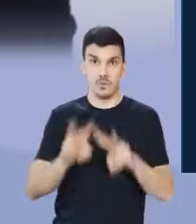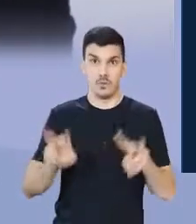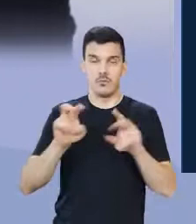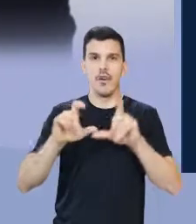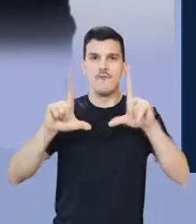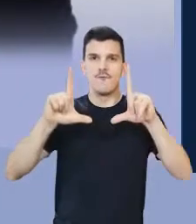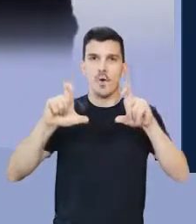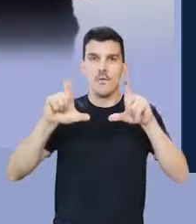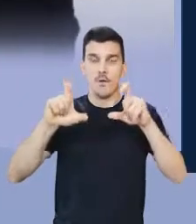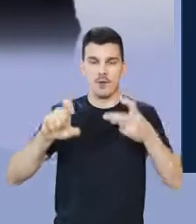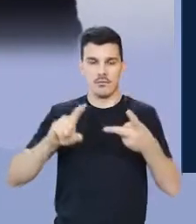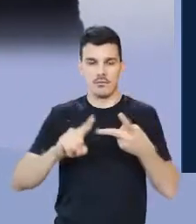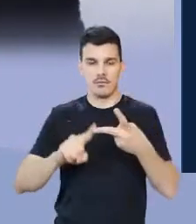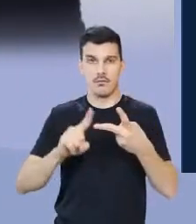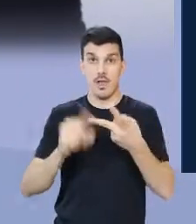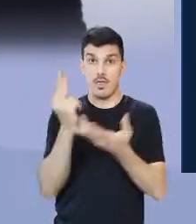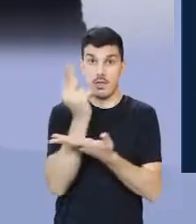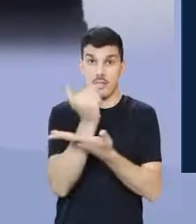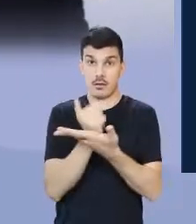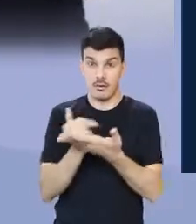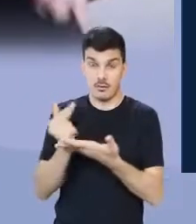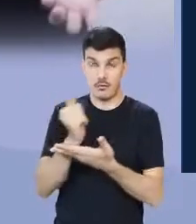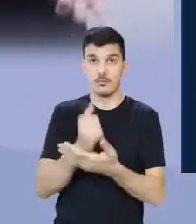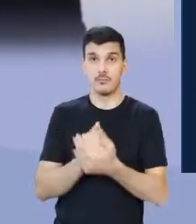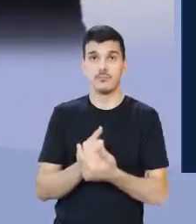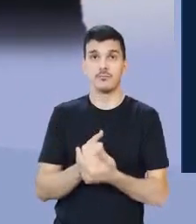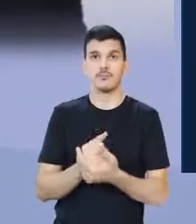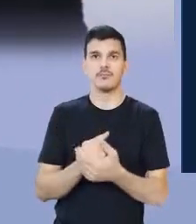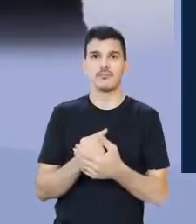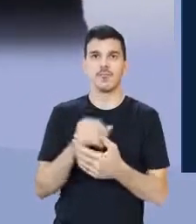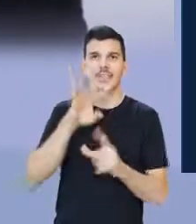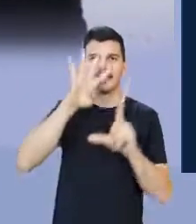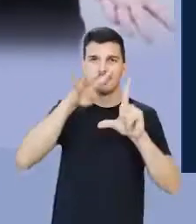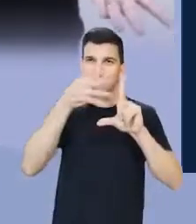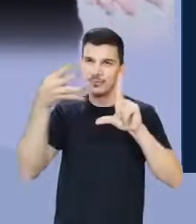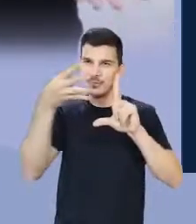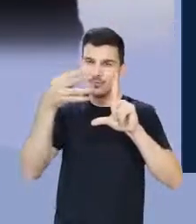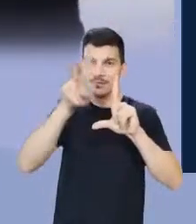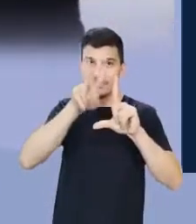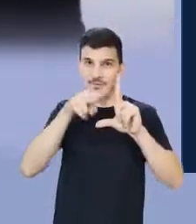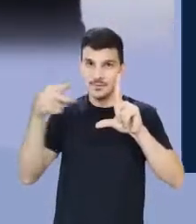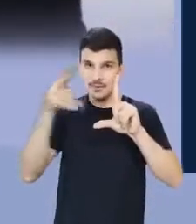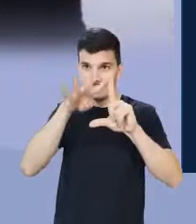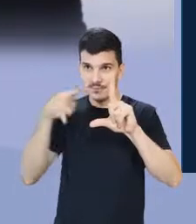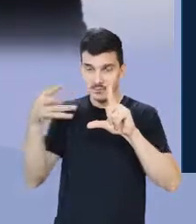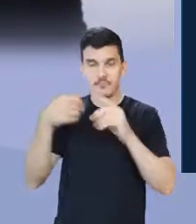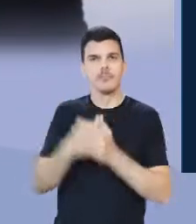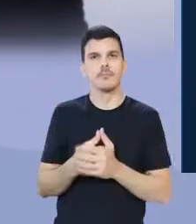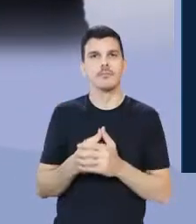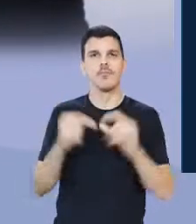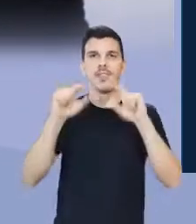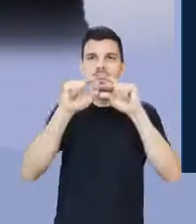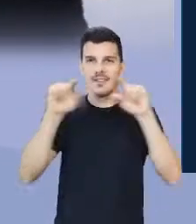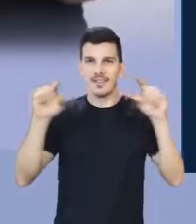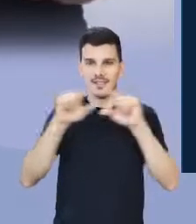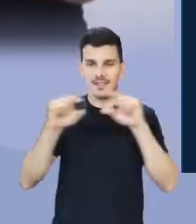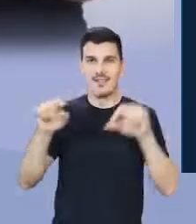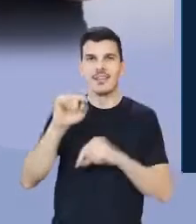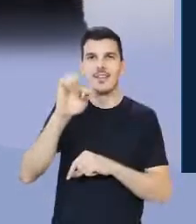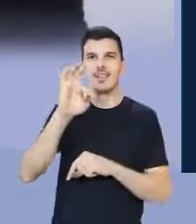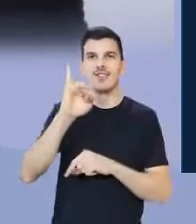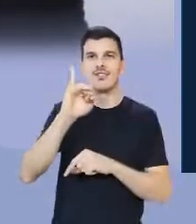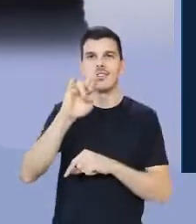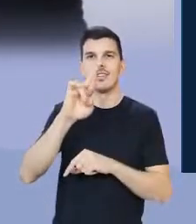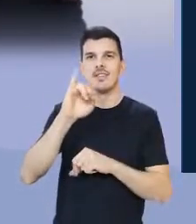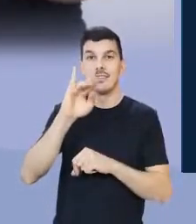visual? Fotografias, desenhos, quadrinhos. Nesse período, as